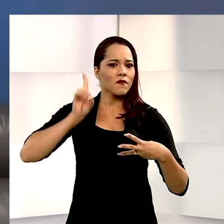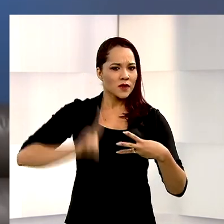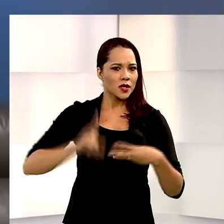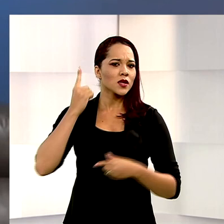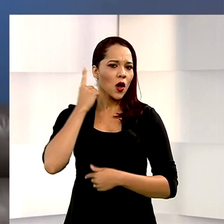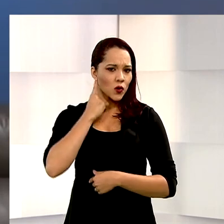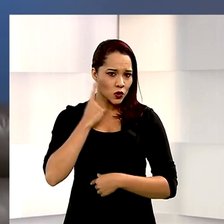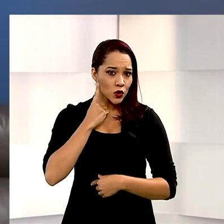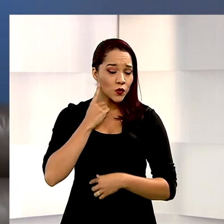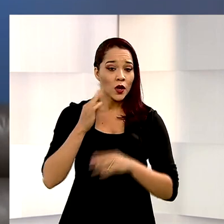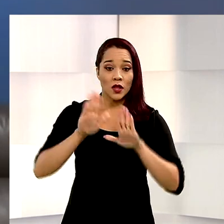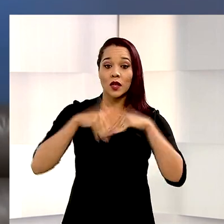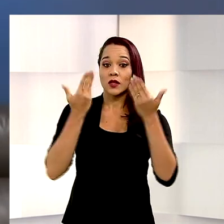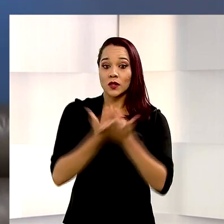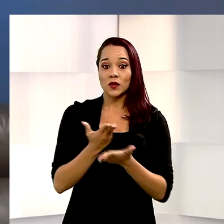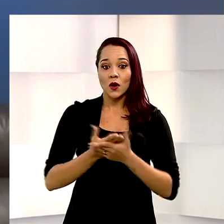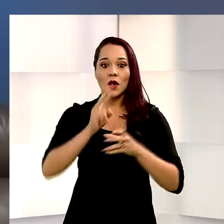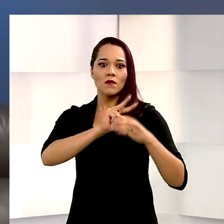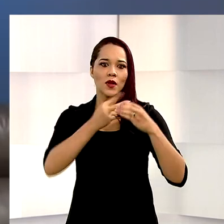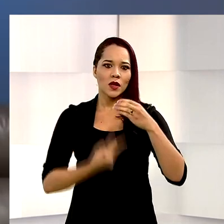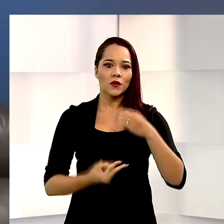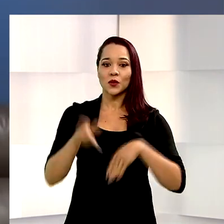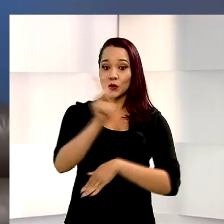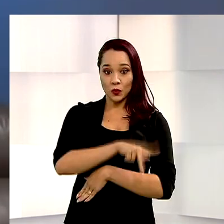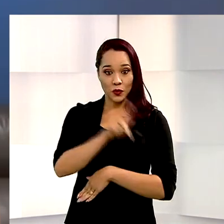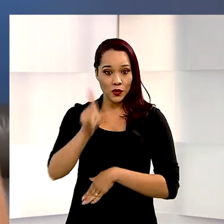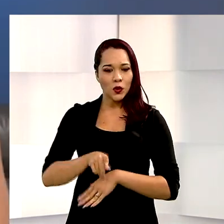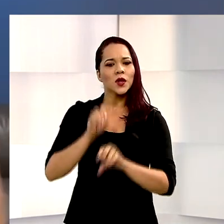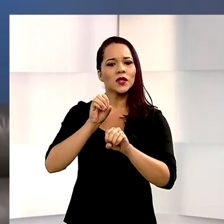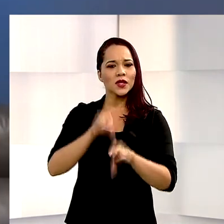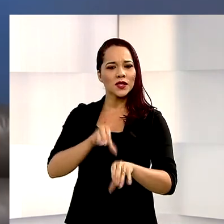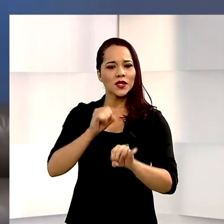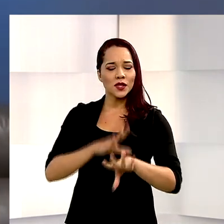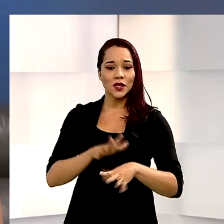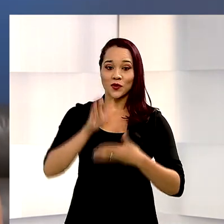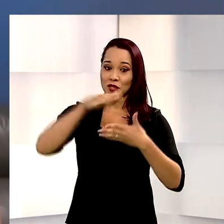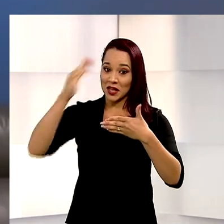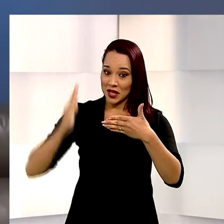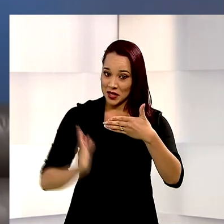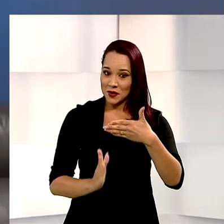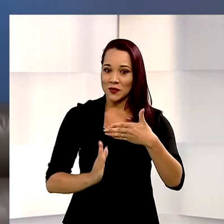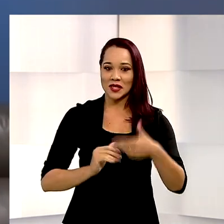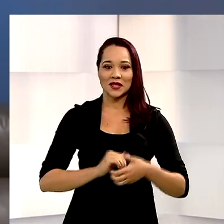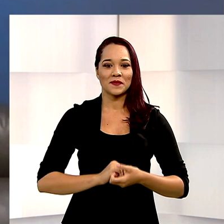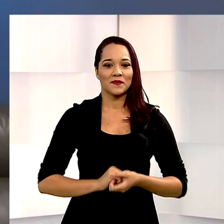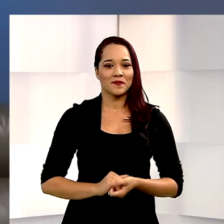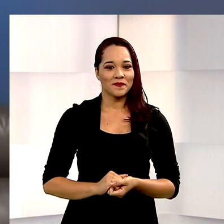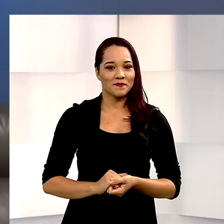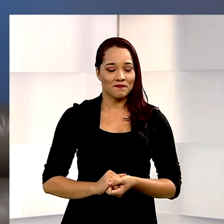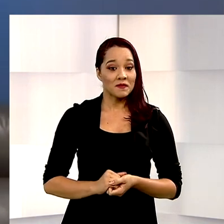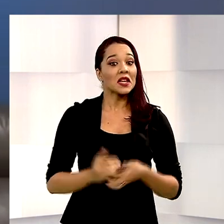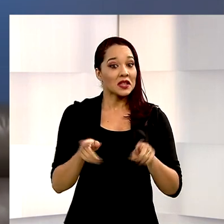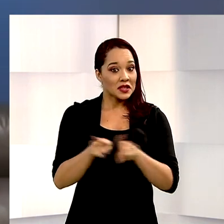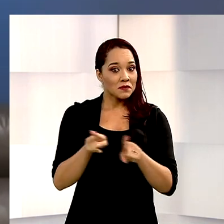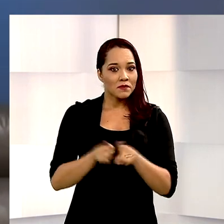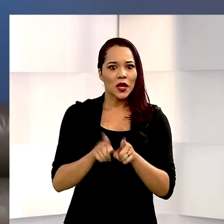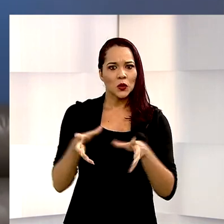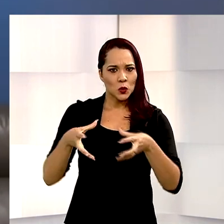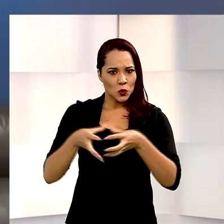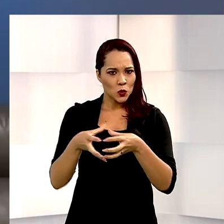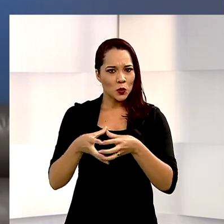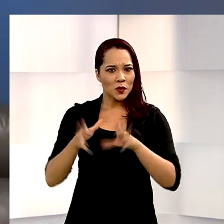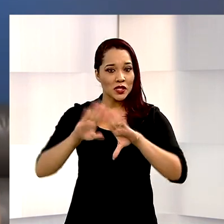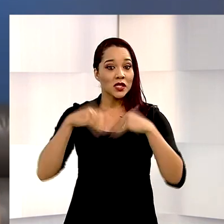e deficientes auditivos nas escolas bilingues, em que há um professor que ensina a língua brasileira de